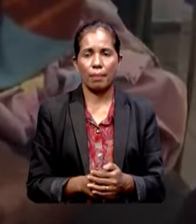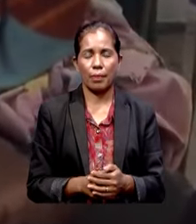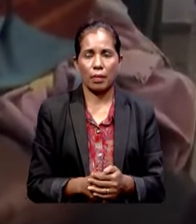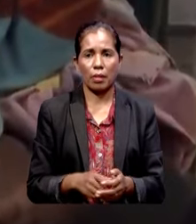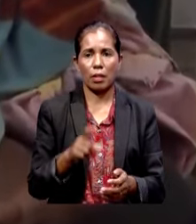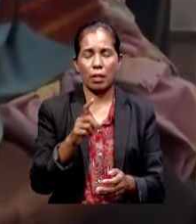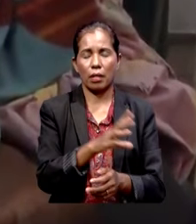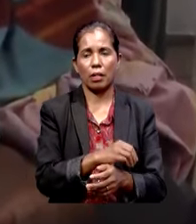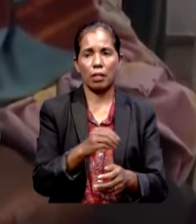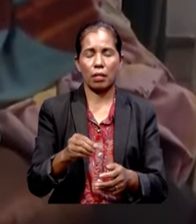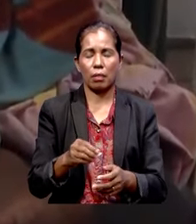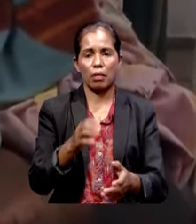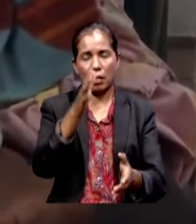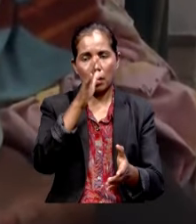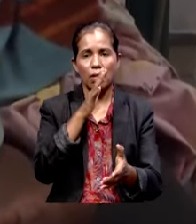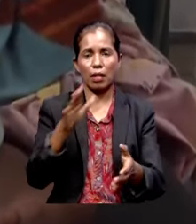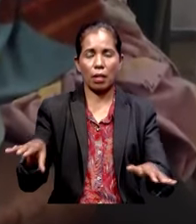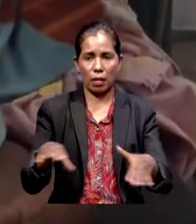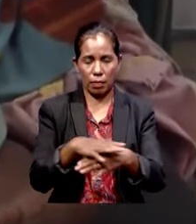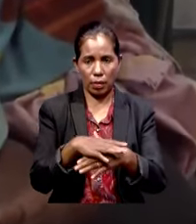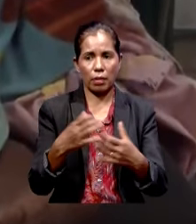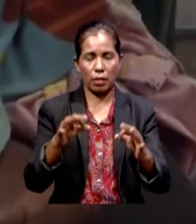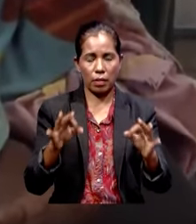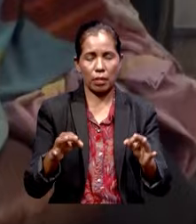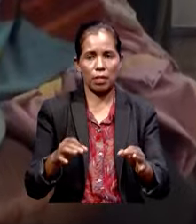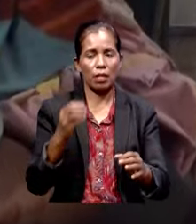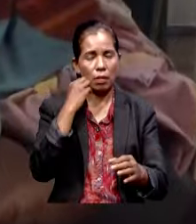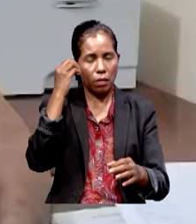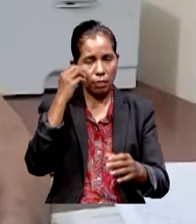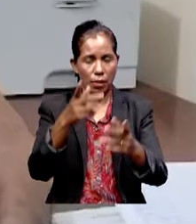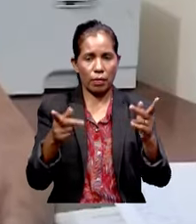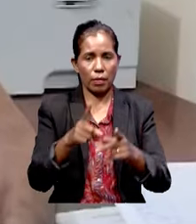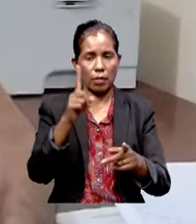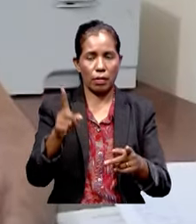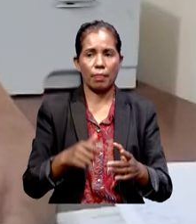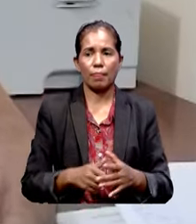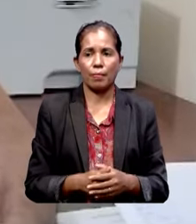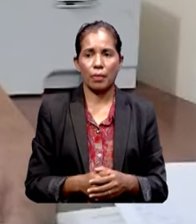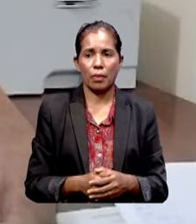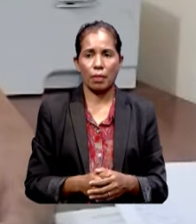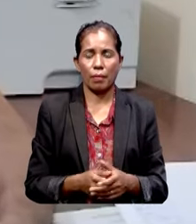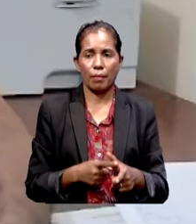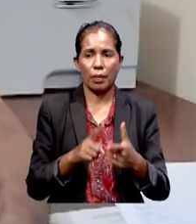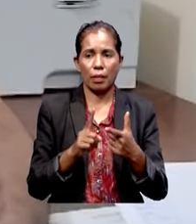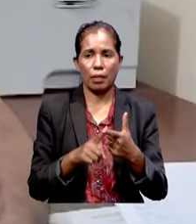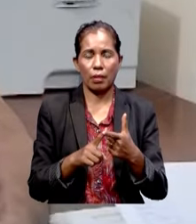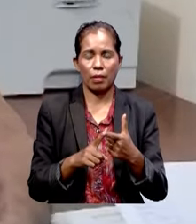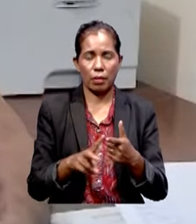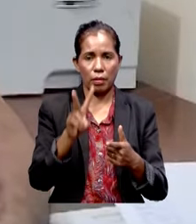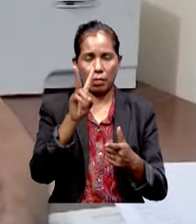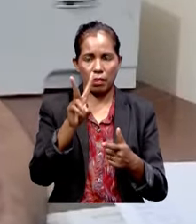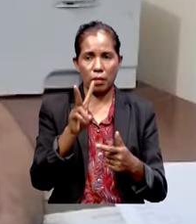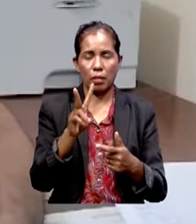Ida ma niya masukap nai. Sir Helfati ida di alias Surulai. Depois, segundo